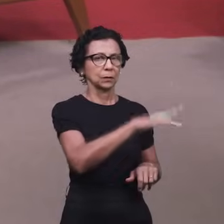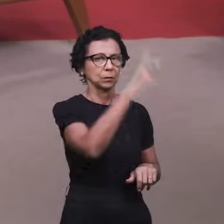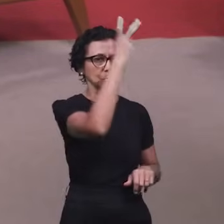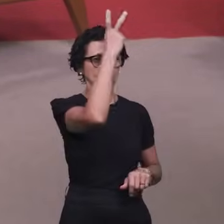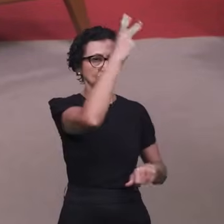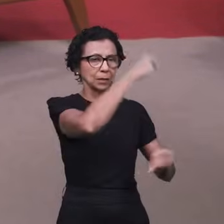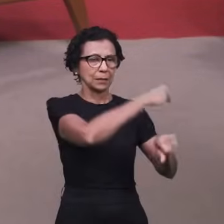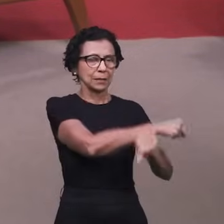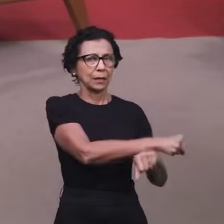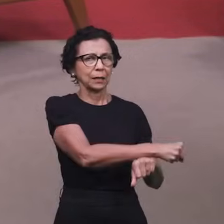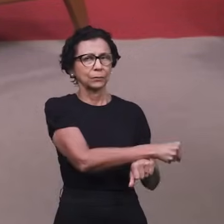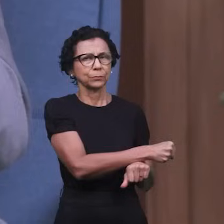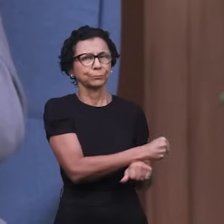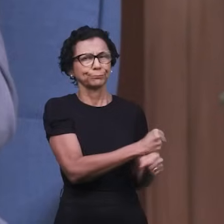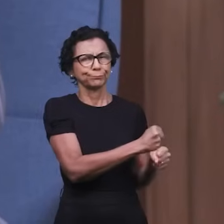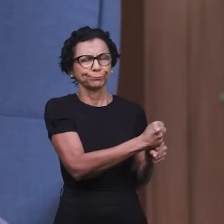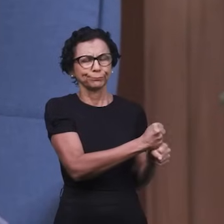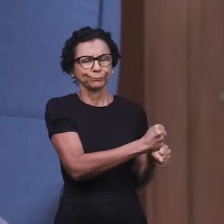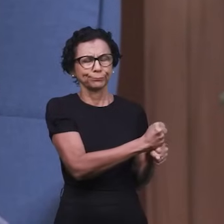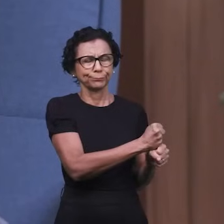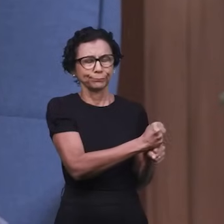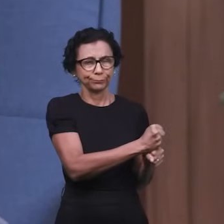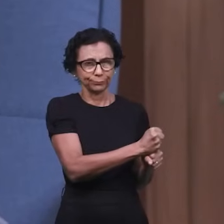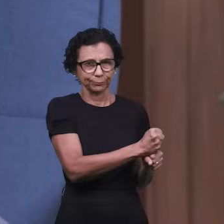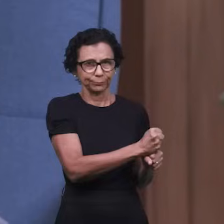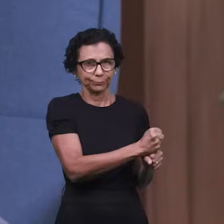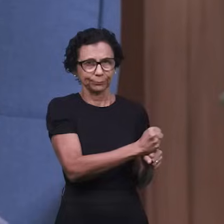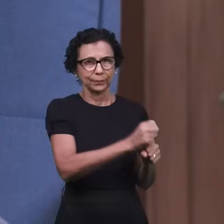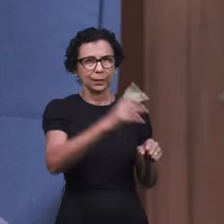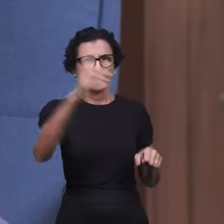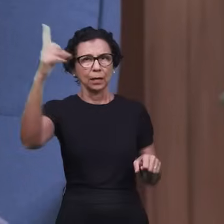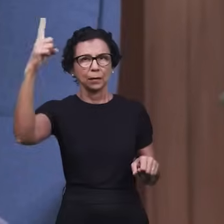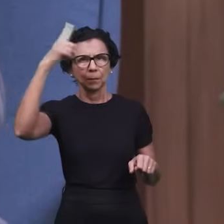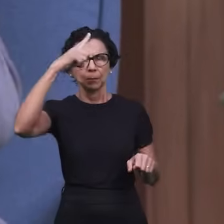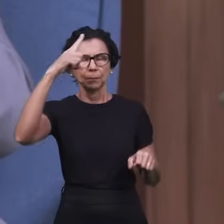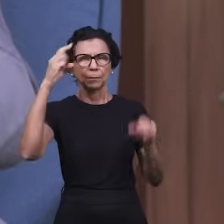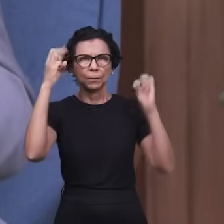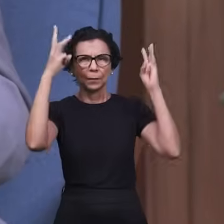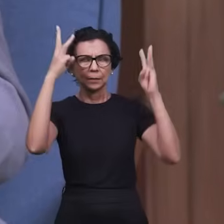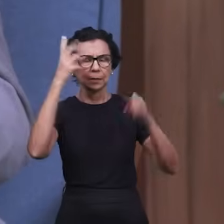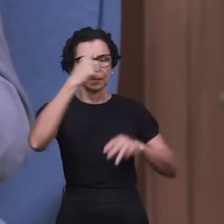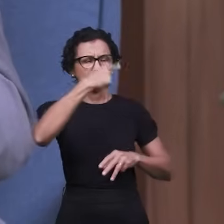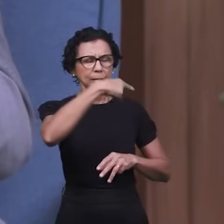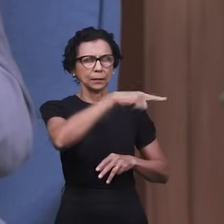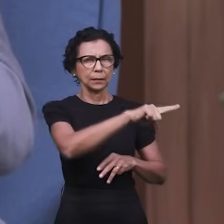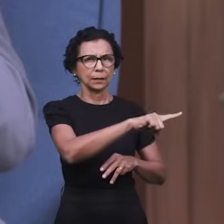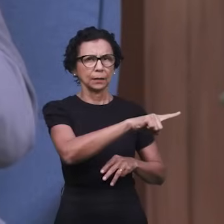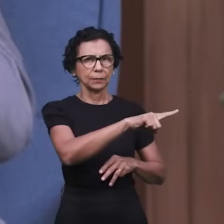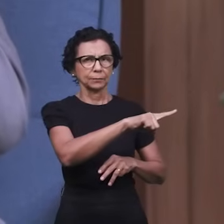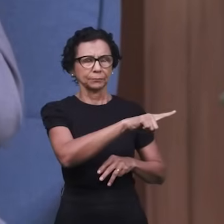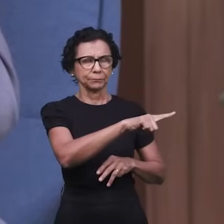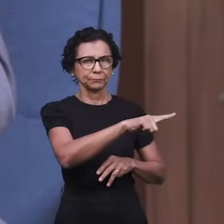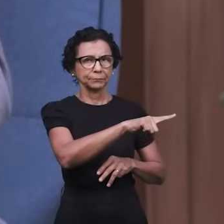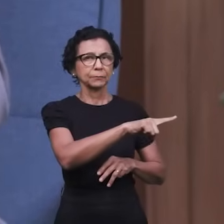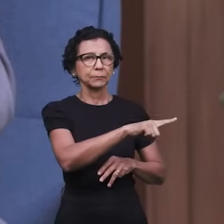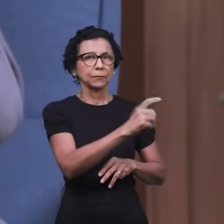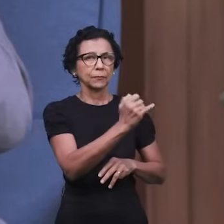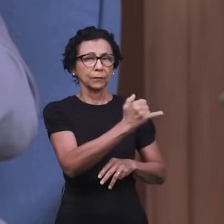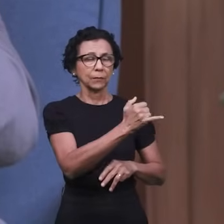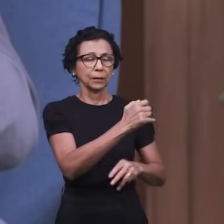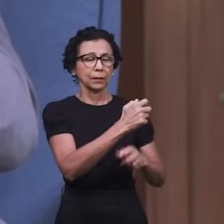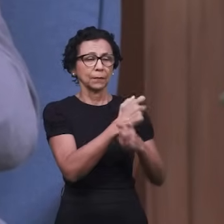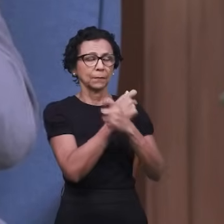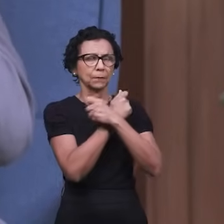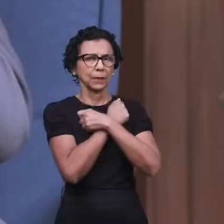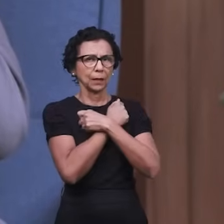deserto. É natural, pela adaptabilidade do ser humano, que esse povo